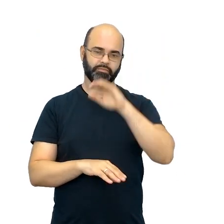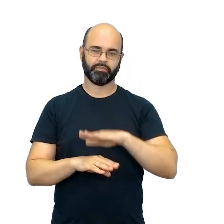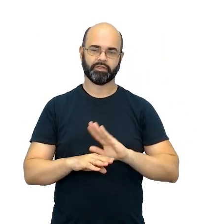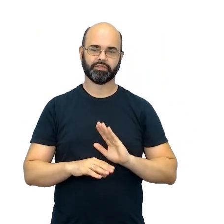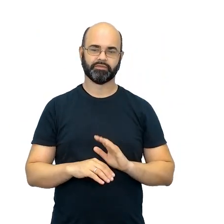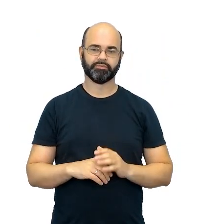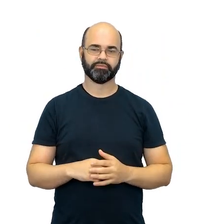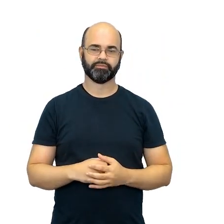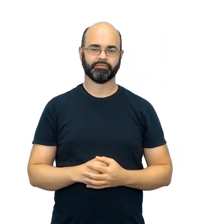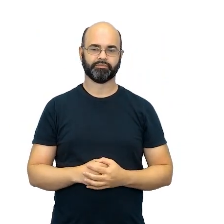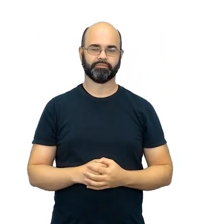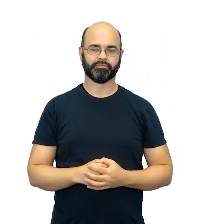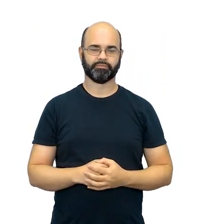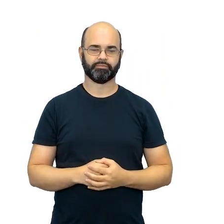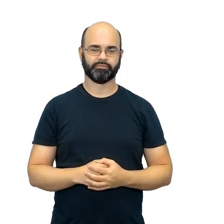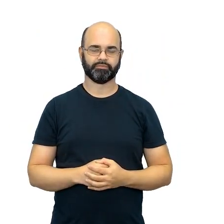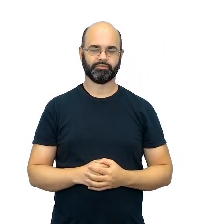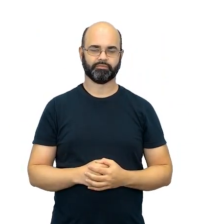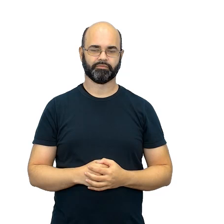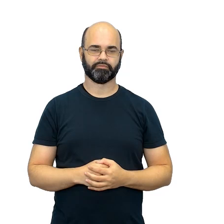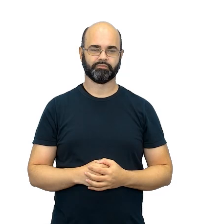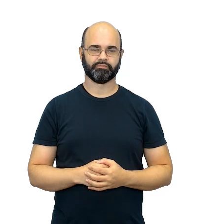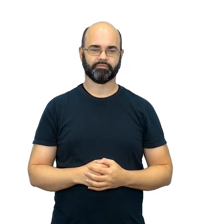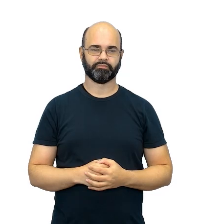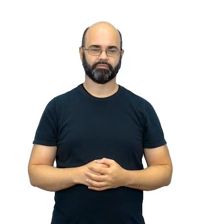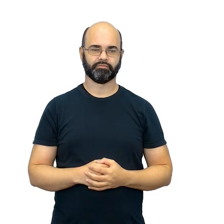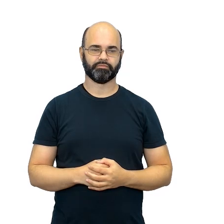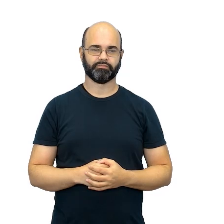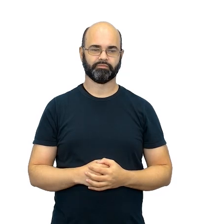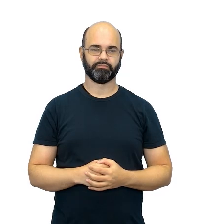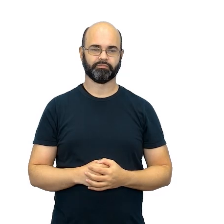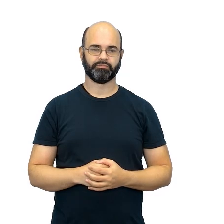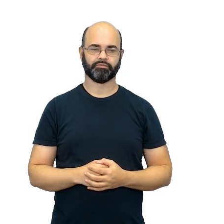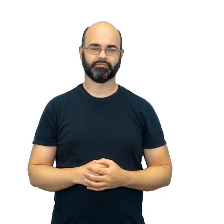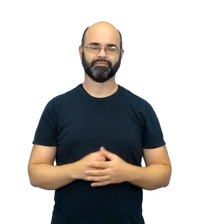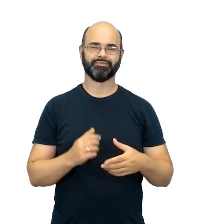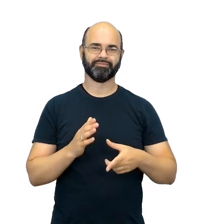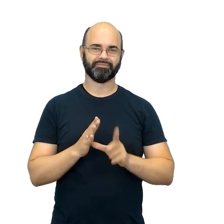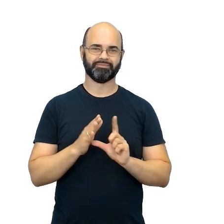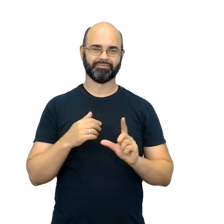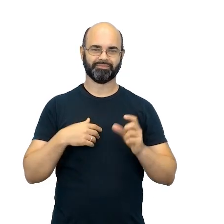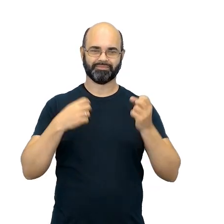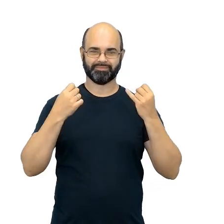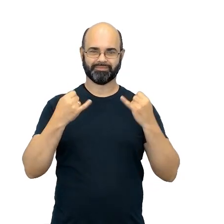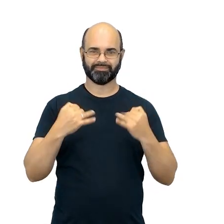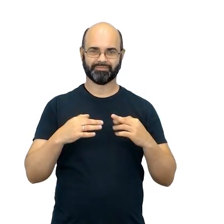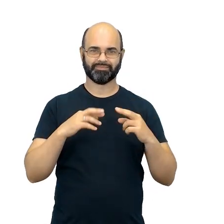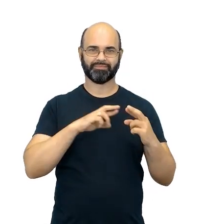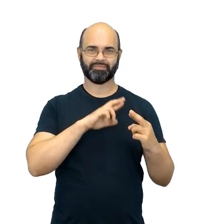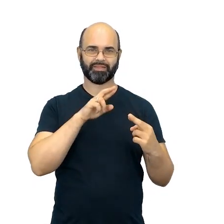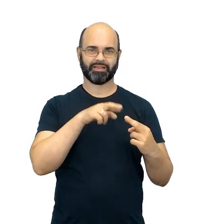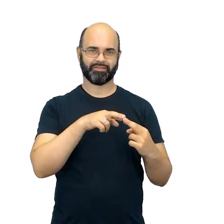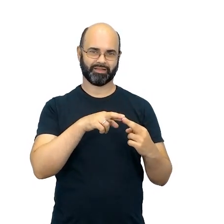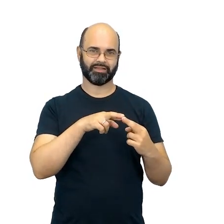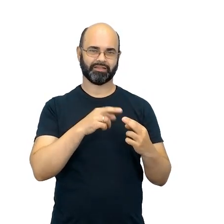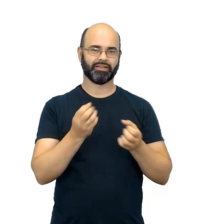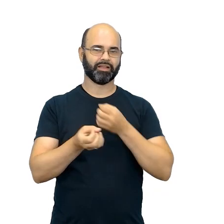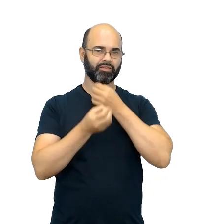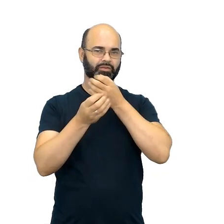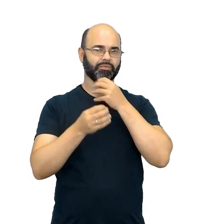E o quinto elemento que eu falei que não está no slide é a referência, né? Onde é que foi que ele pegou aquelas informações.